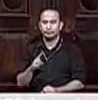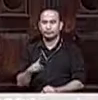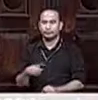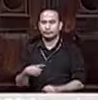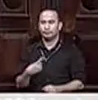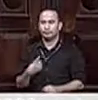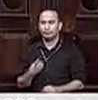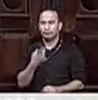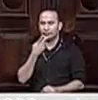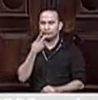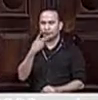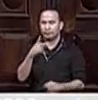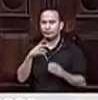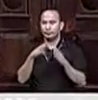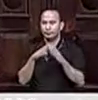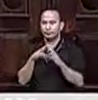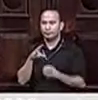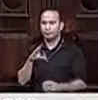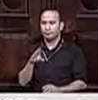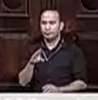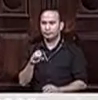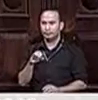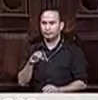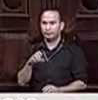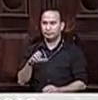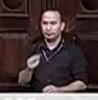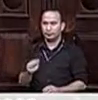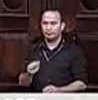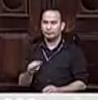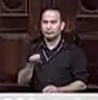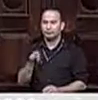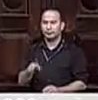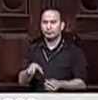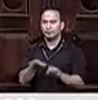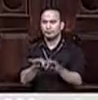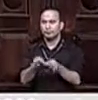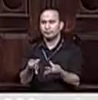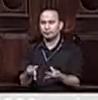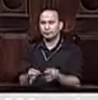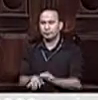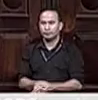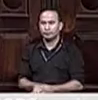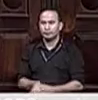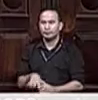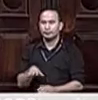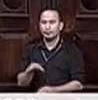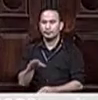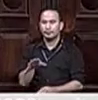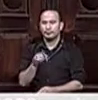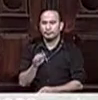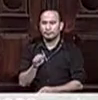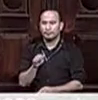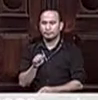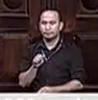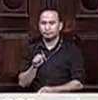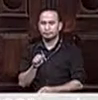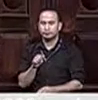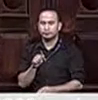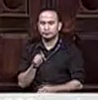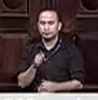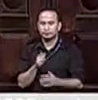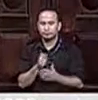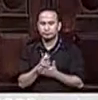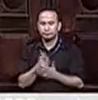que estipulou o teto do gasto, ela é simples. Ela pega a despesa